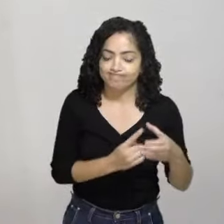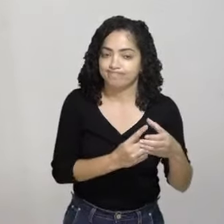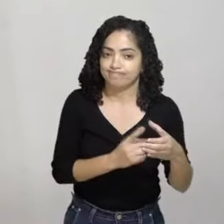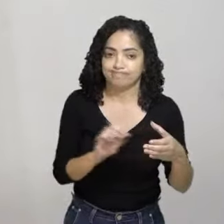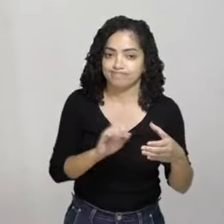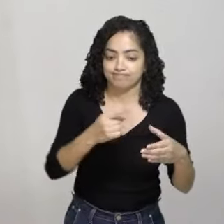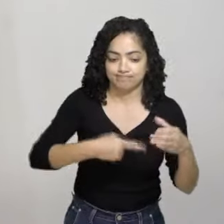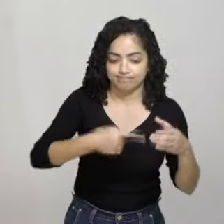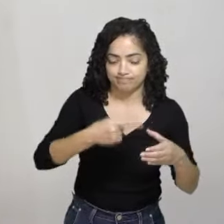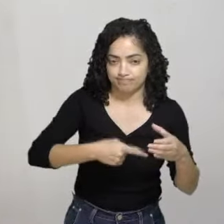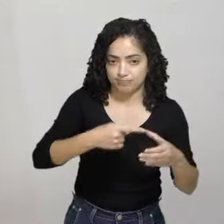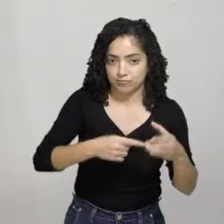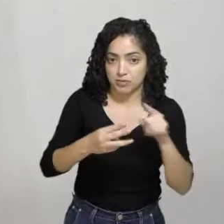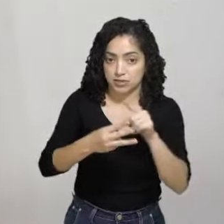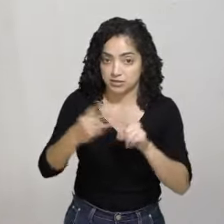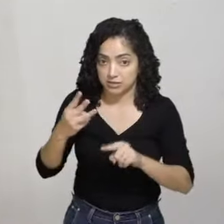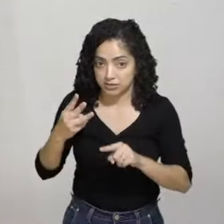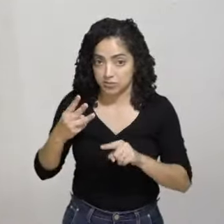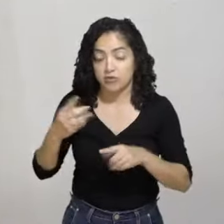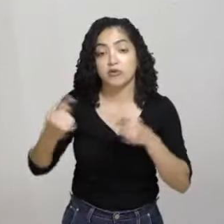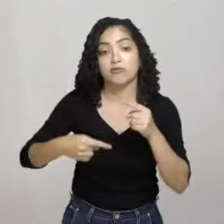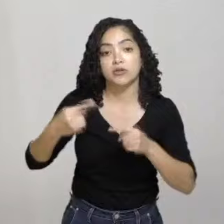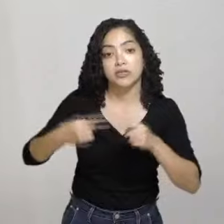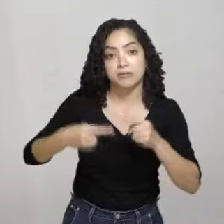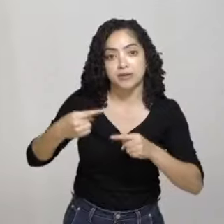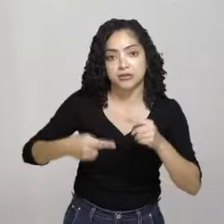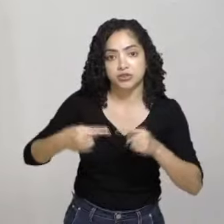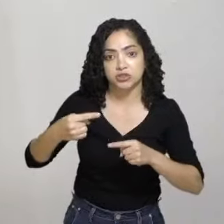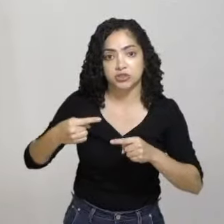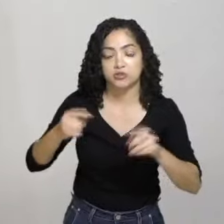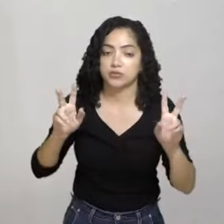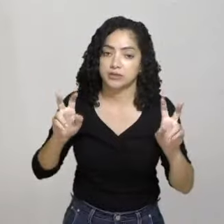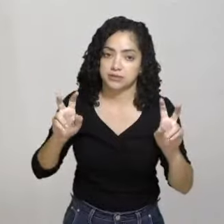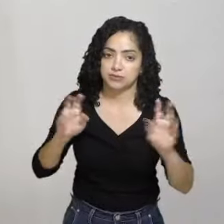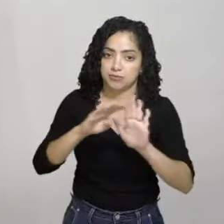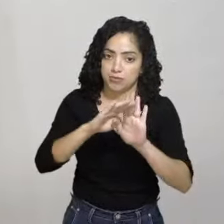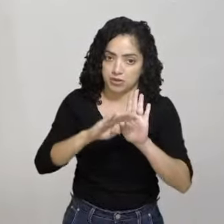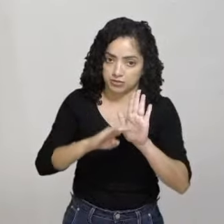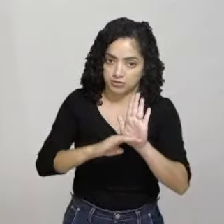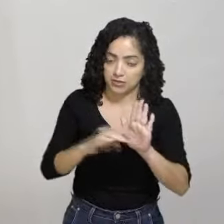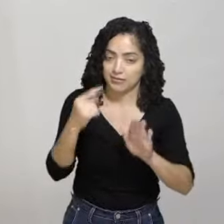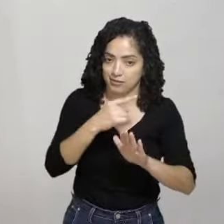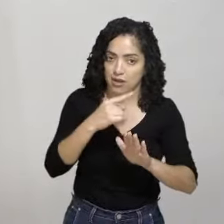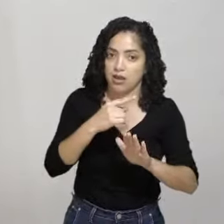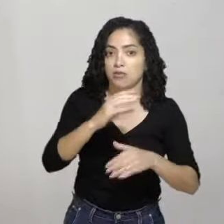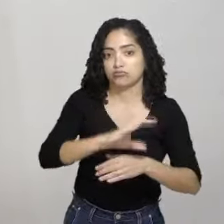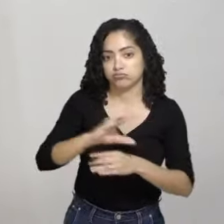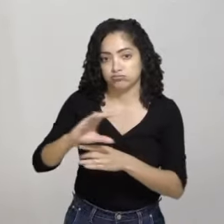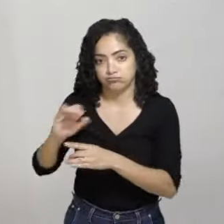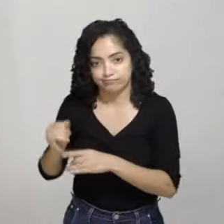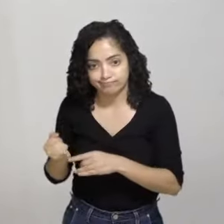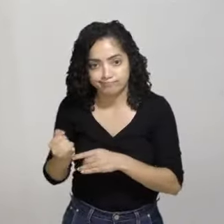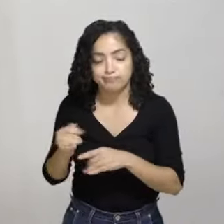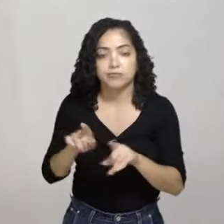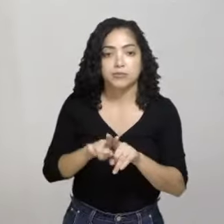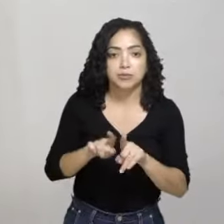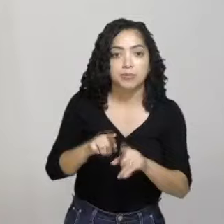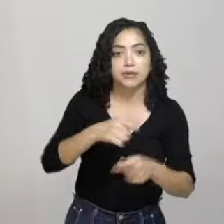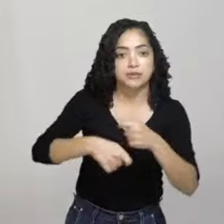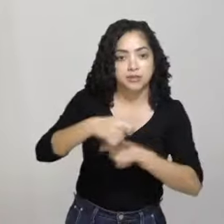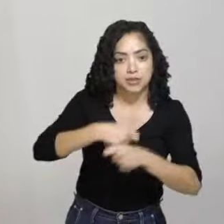qual foram debatidos essa matéria, que é a Comissão de Constituição e Justiça, a Comissão de Trabalho e